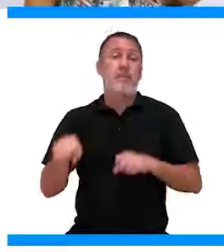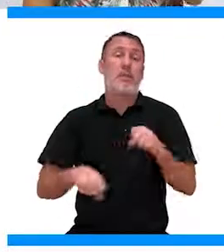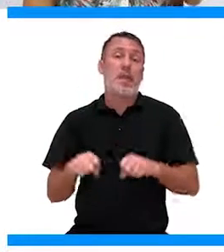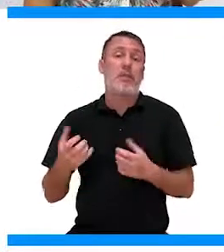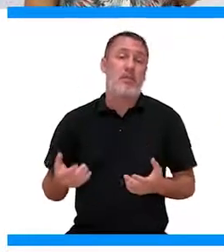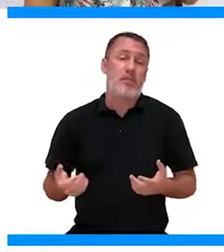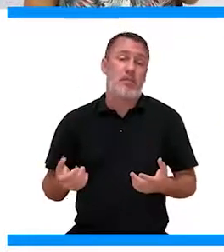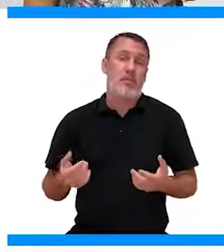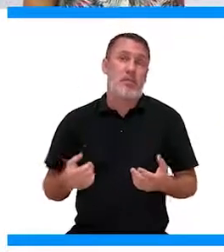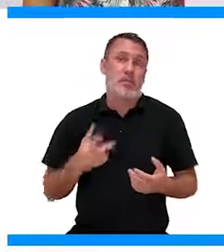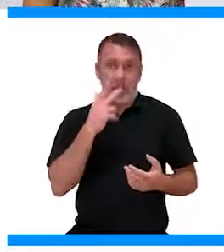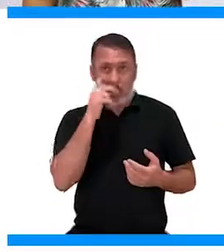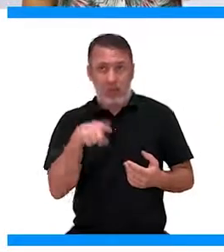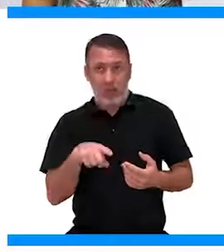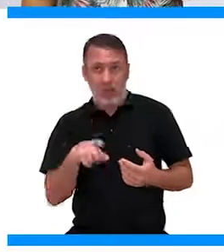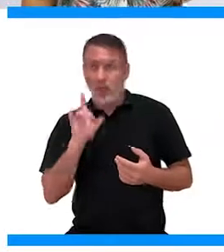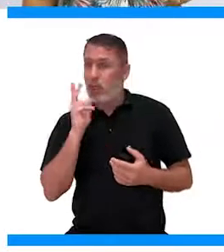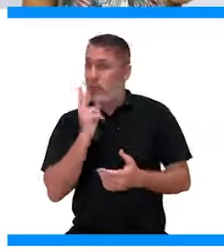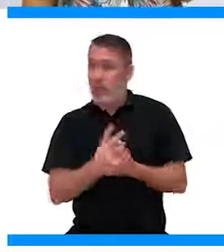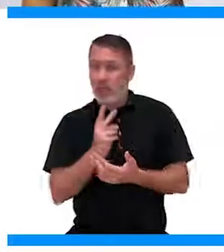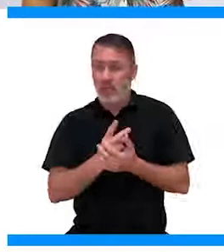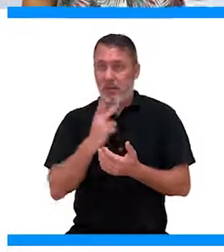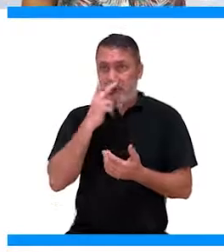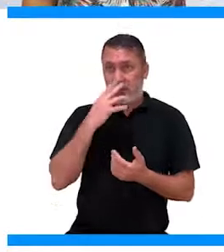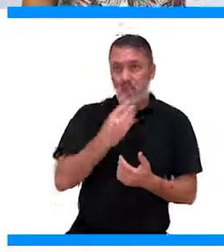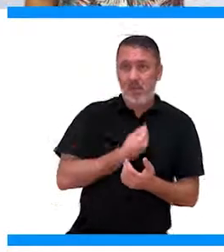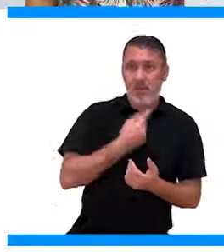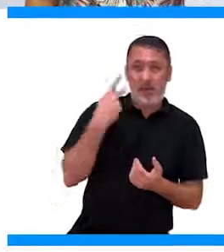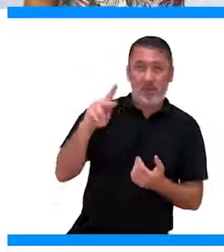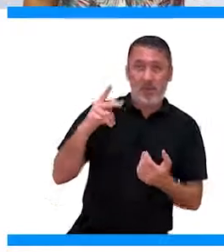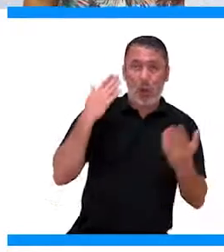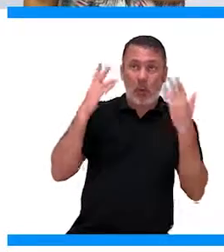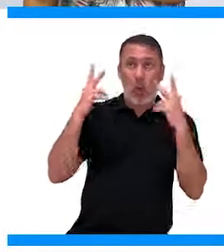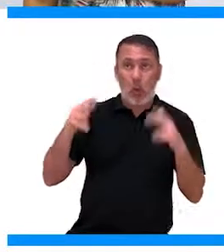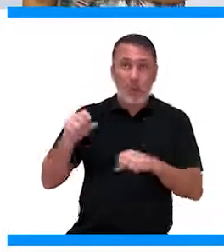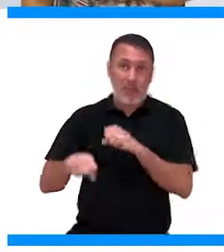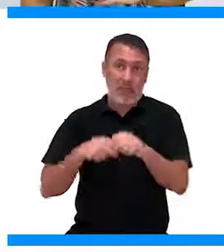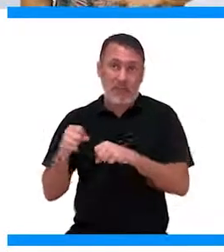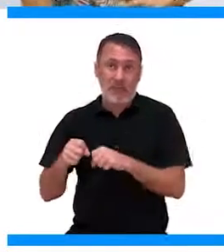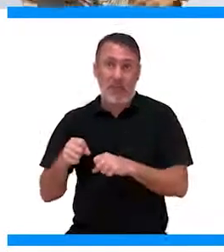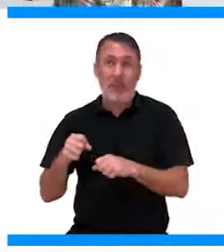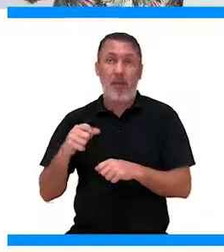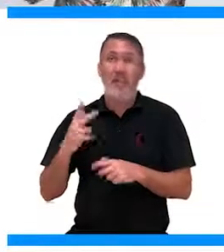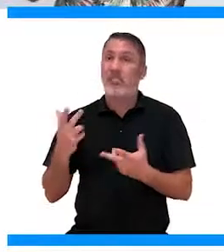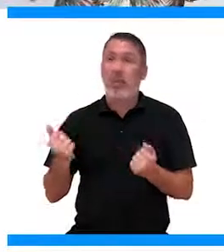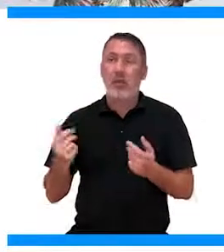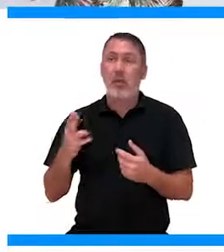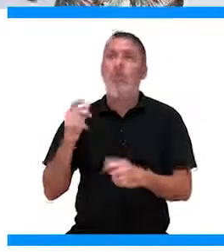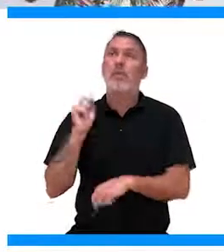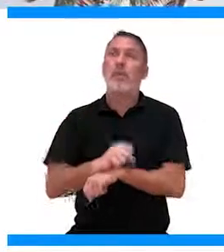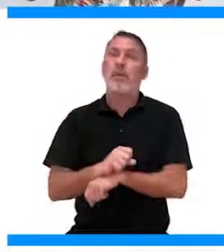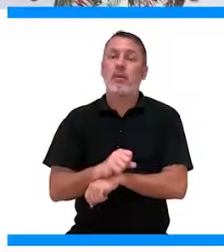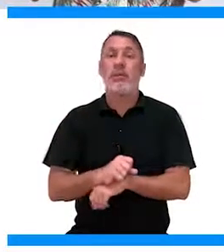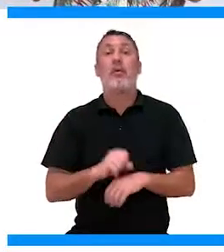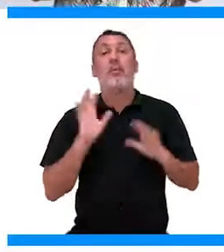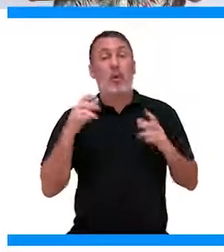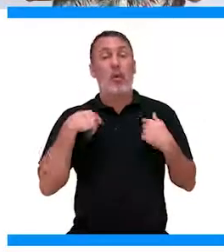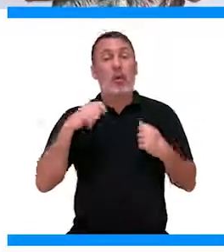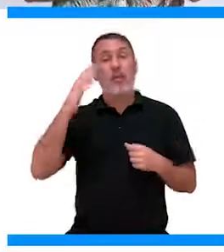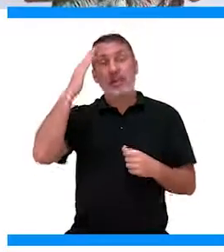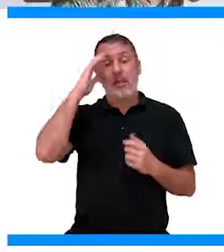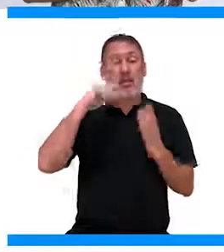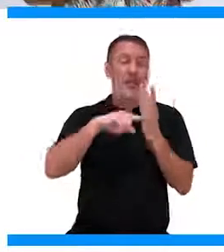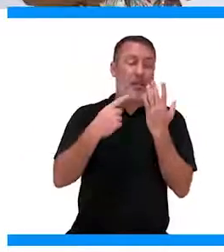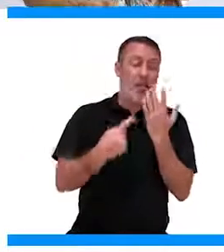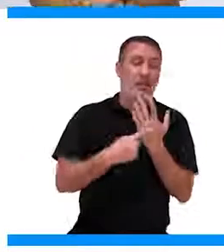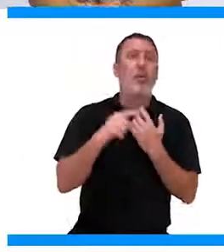bicicleta. Se eu dissesse assim, é uma metáfora. Se eu disser a vida dele é como uma bicicleta, é uma comparação. Mas eu tenho que entender o que é